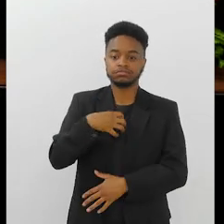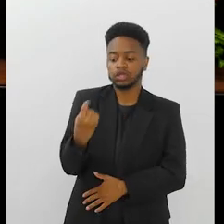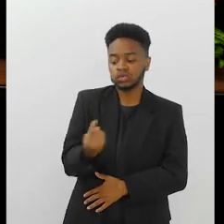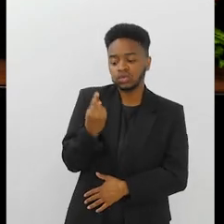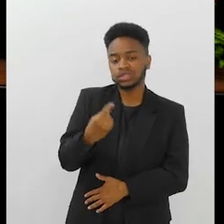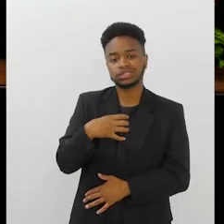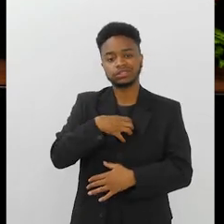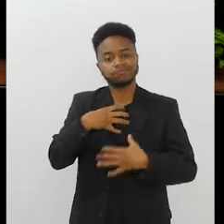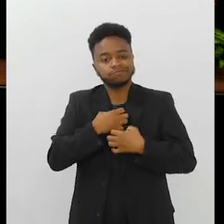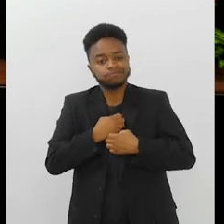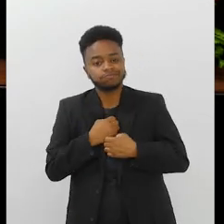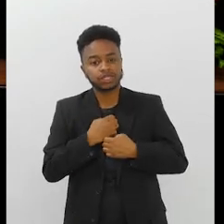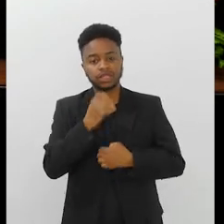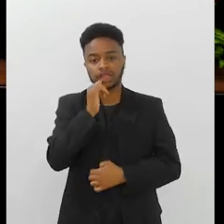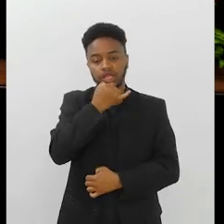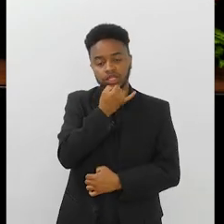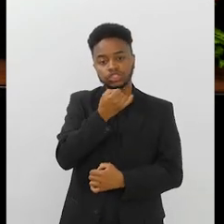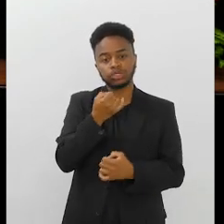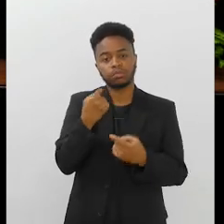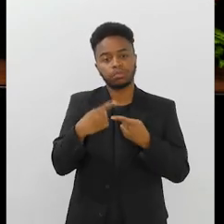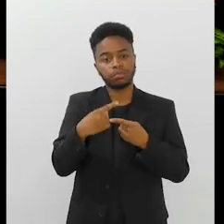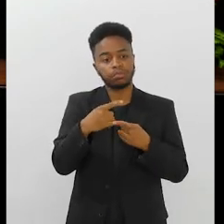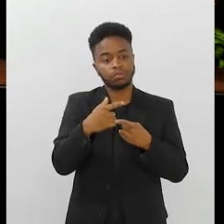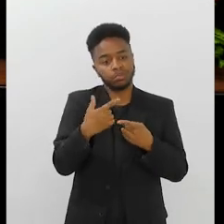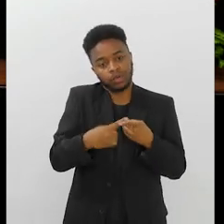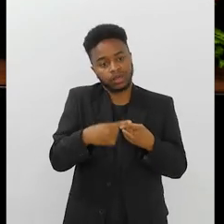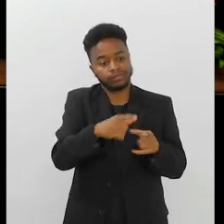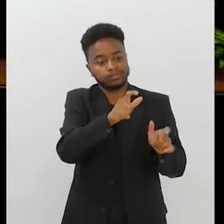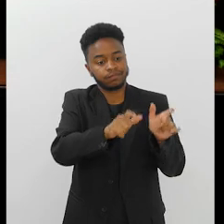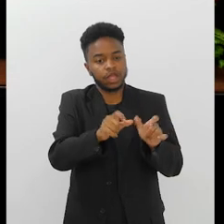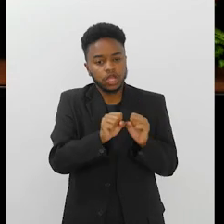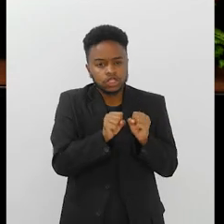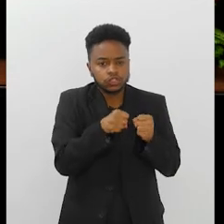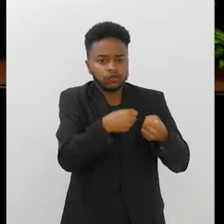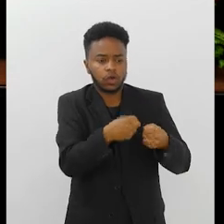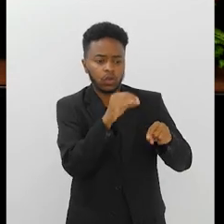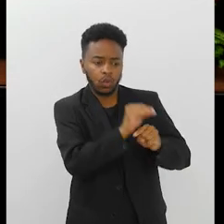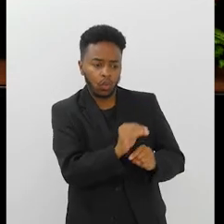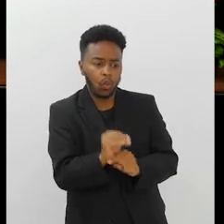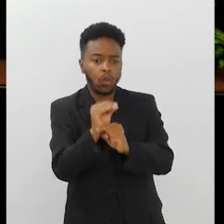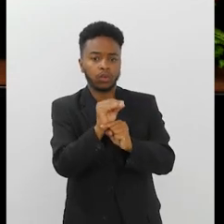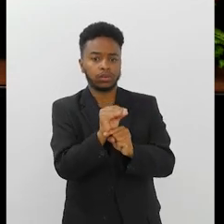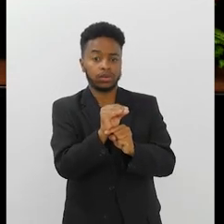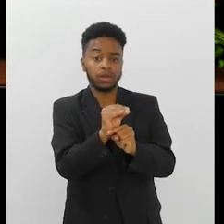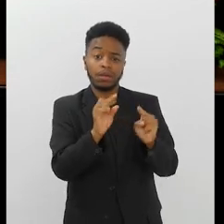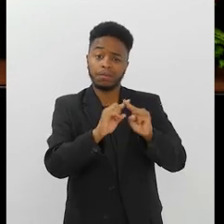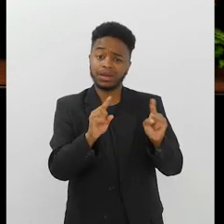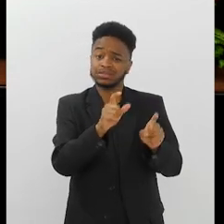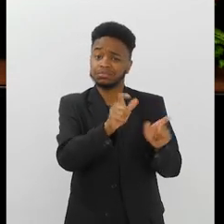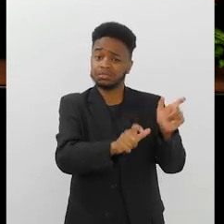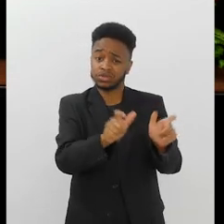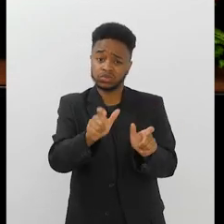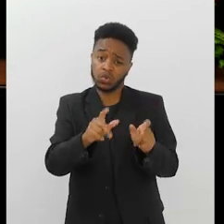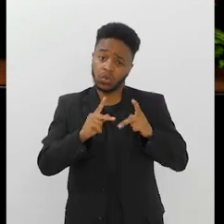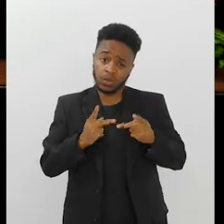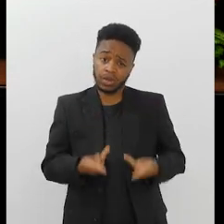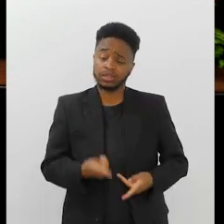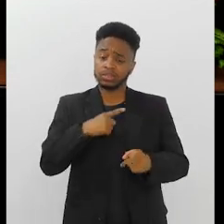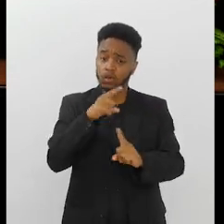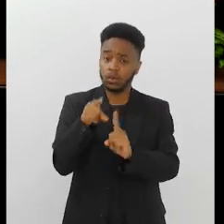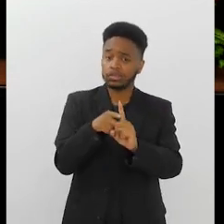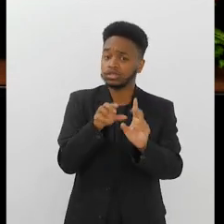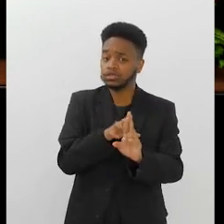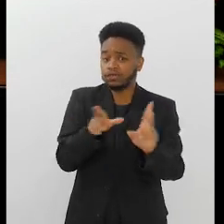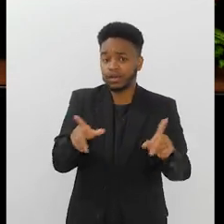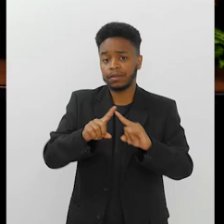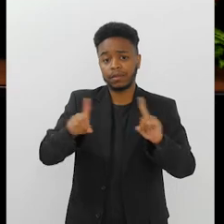isolado muit das vezes frustrado muitas vezes muito decepcionado com as pessoas porque dedicam sua vida ao ser humano e o ser humano tem os